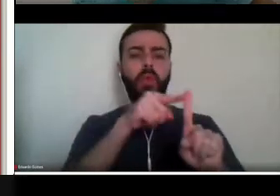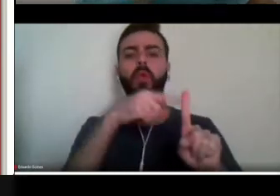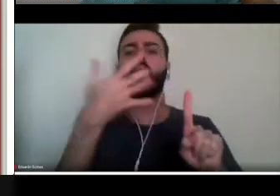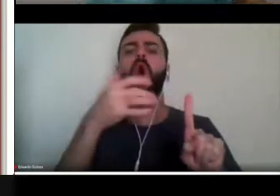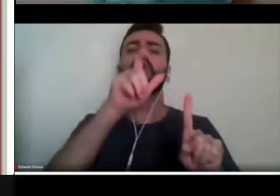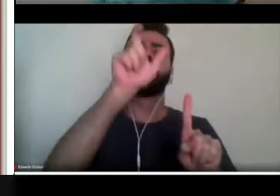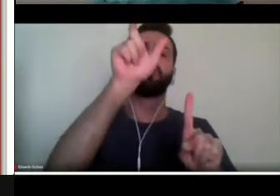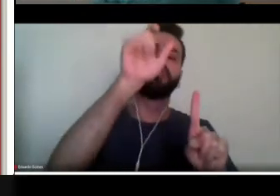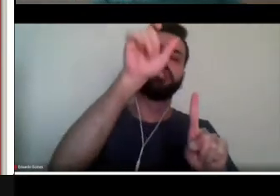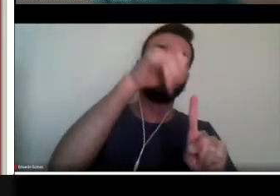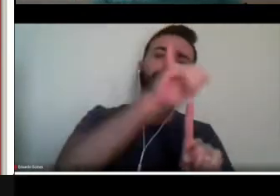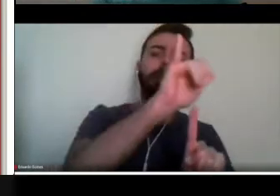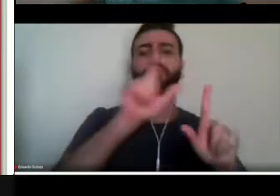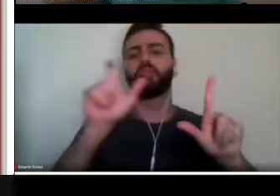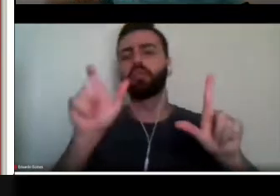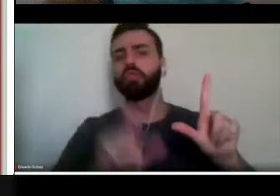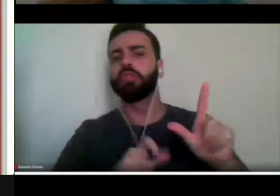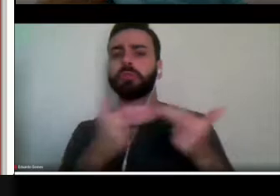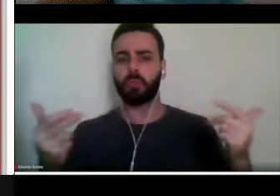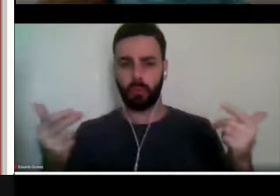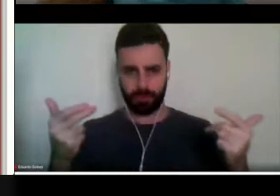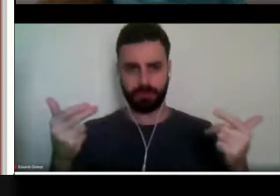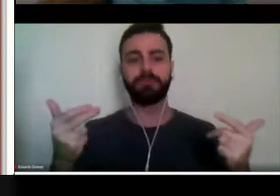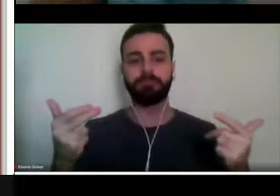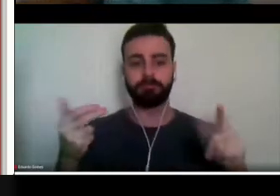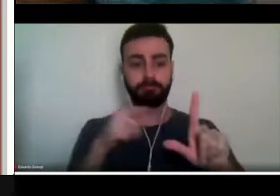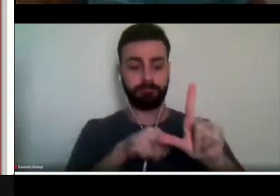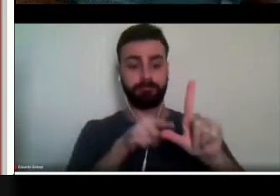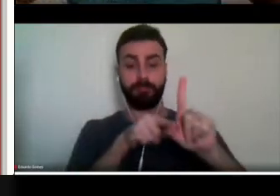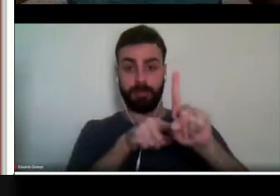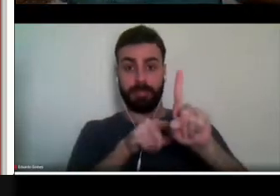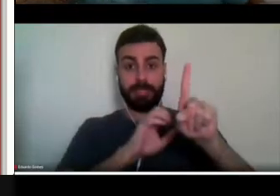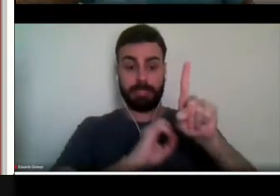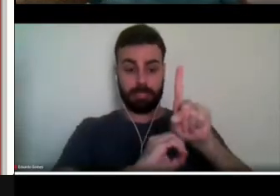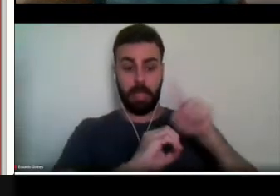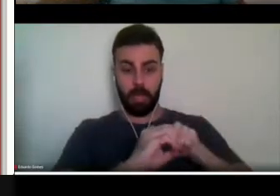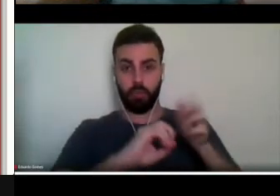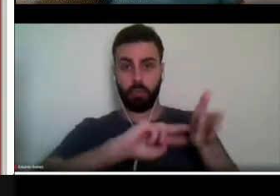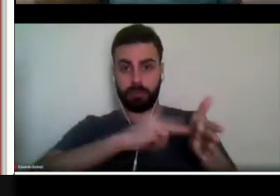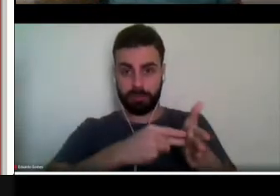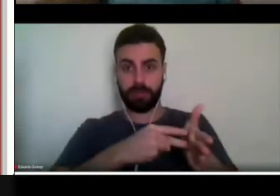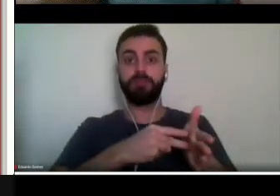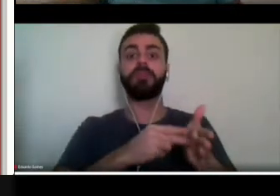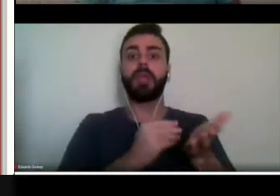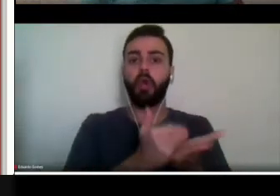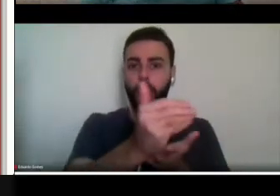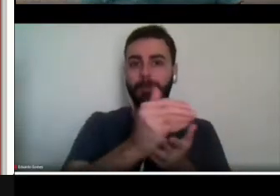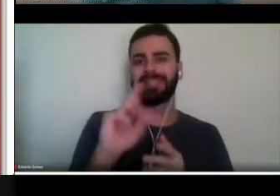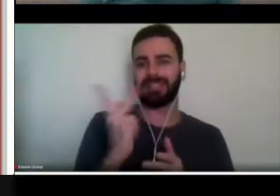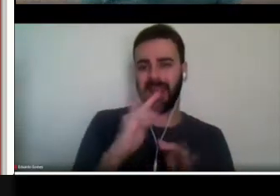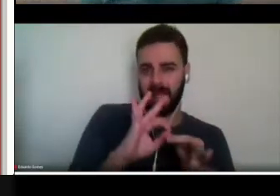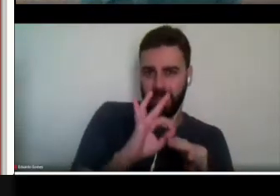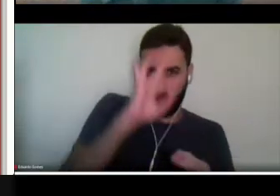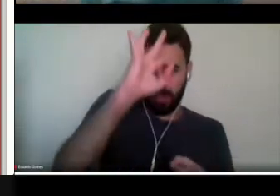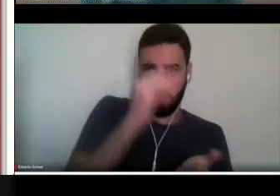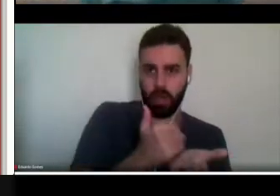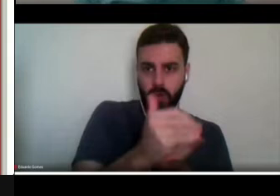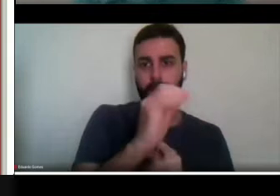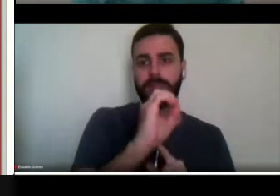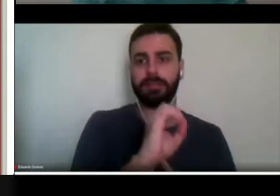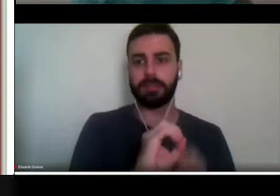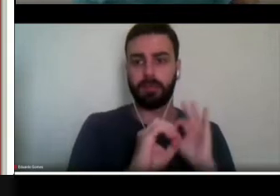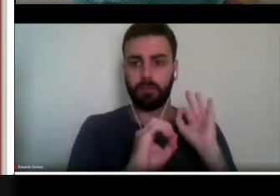origem. Y0 igual a 0, quer dizer, a altura inicial igual a 0. Beleza? Depois ele fala